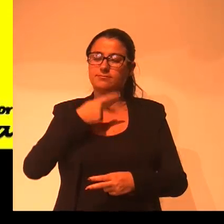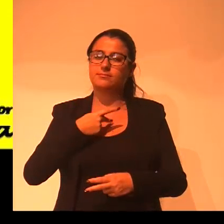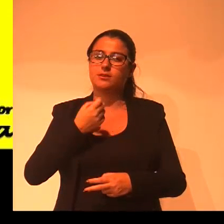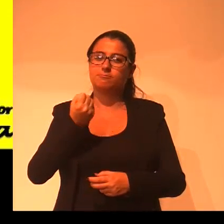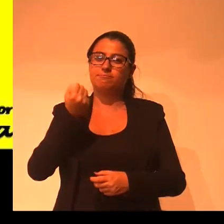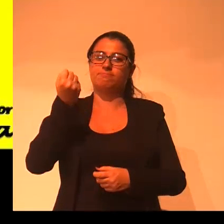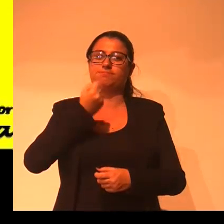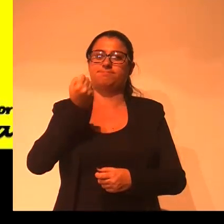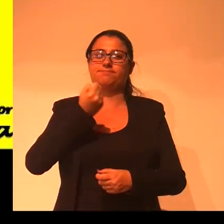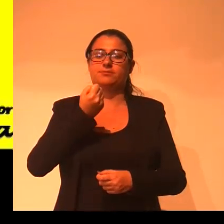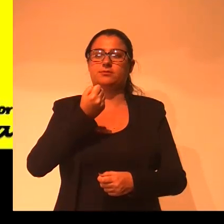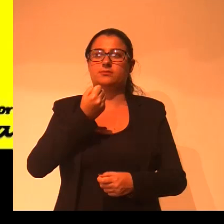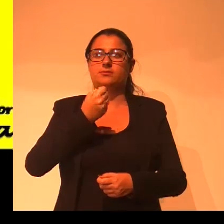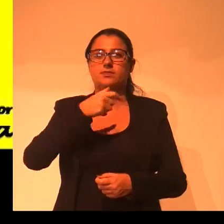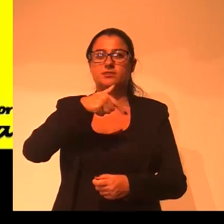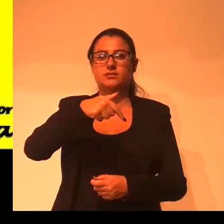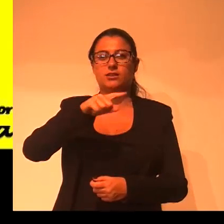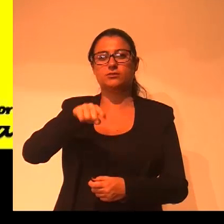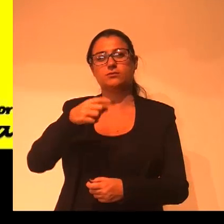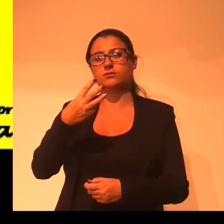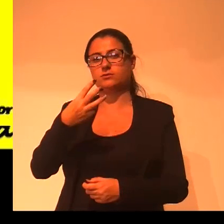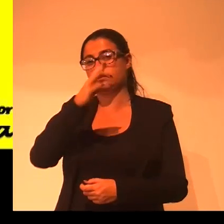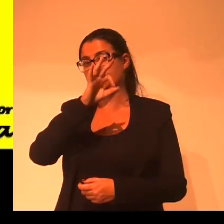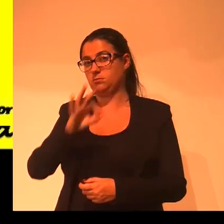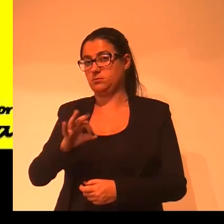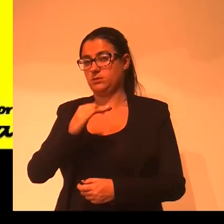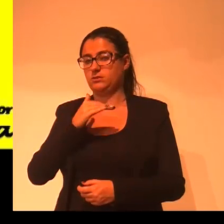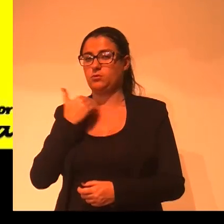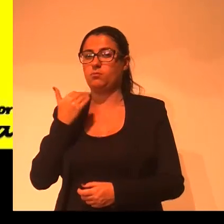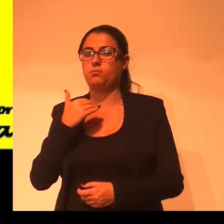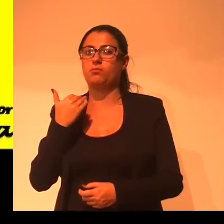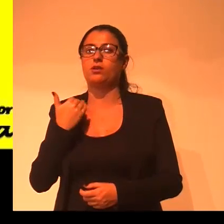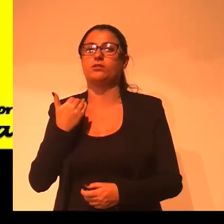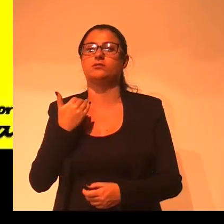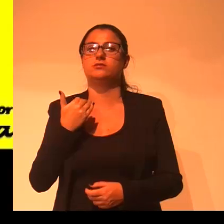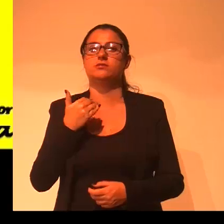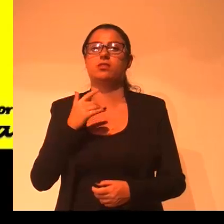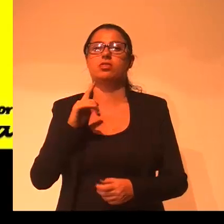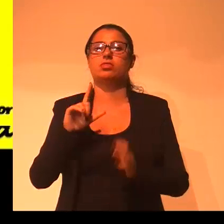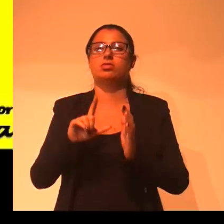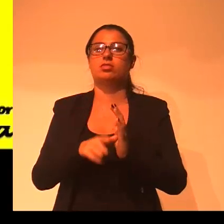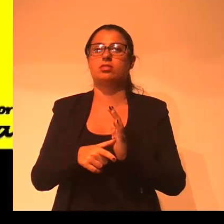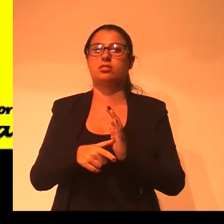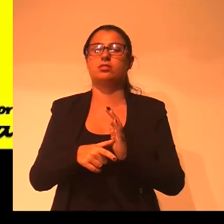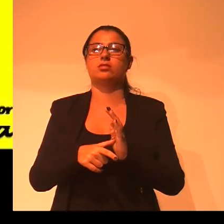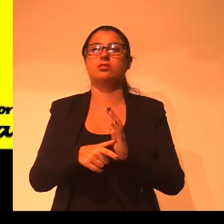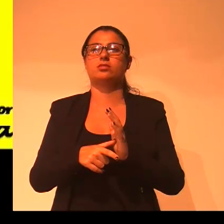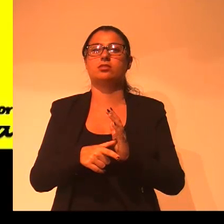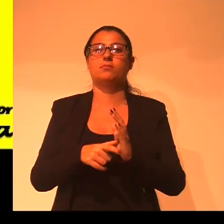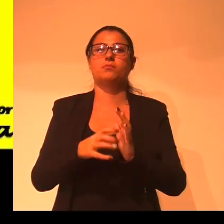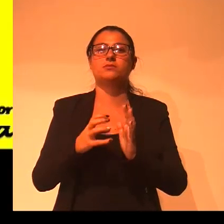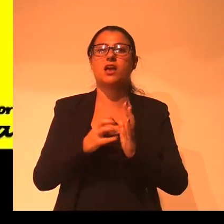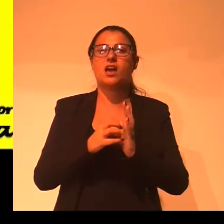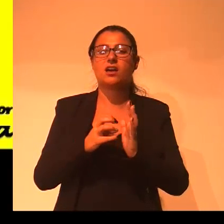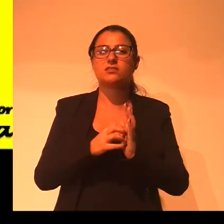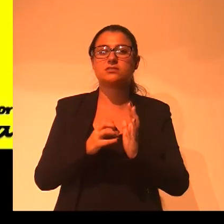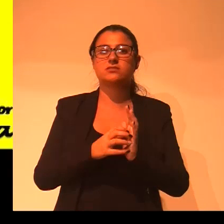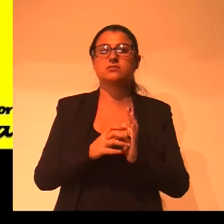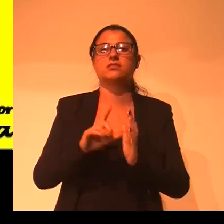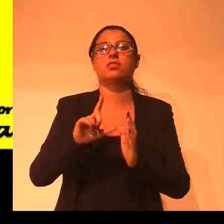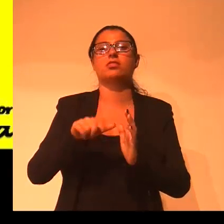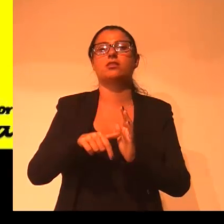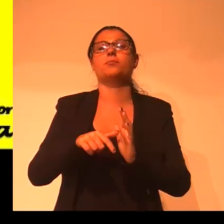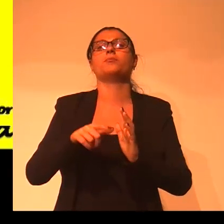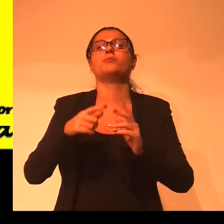representa 7,3% das mortes. Depois, ali, terceiro, HIV e a AIDS, e em quarto, a violência. Então, vamos pensar no